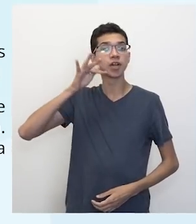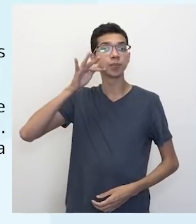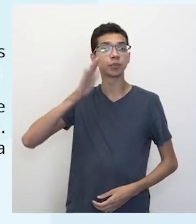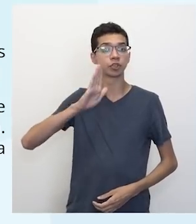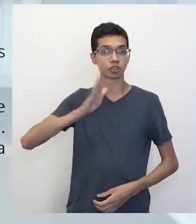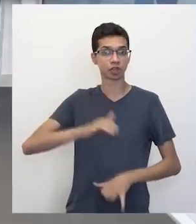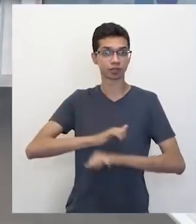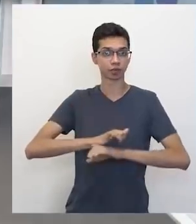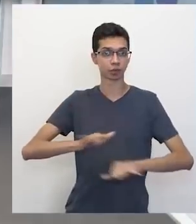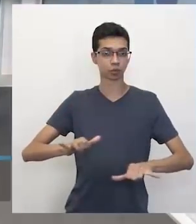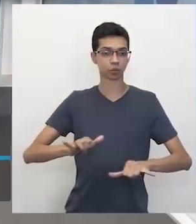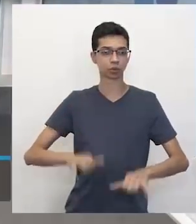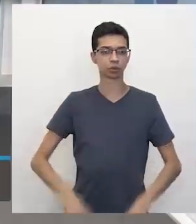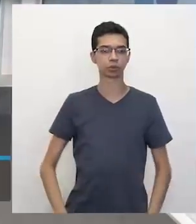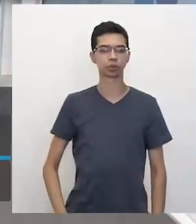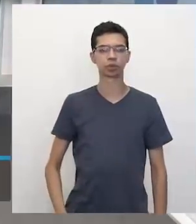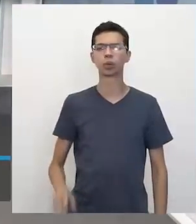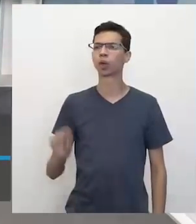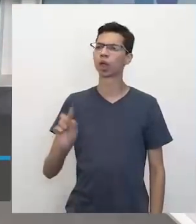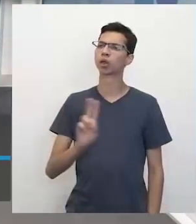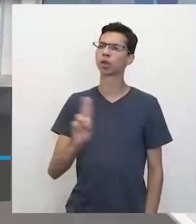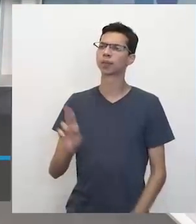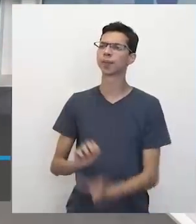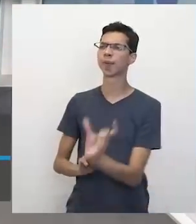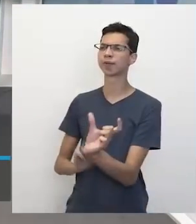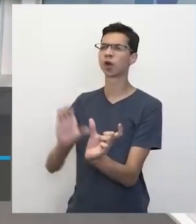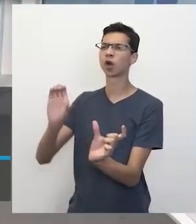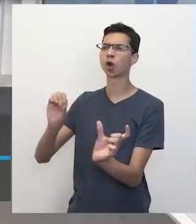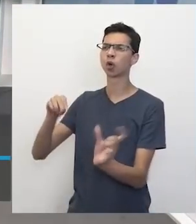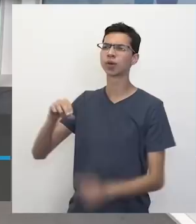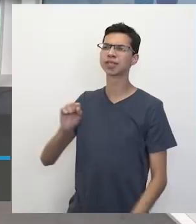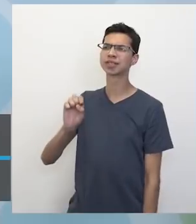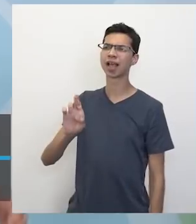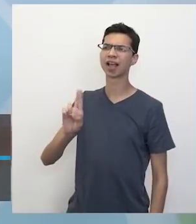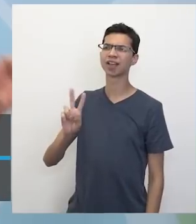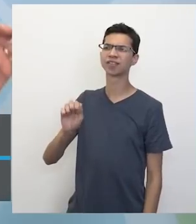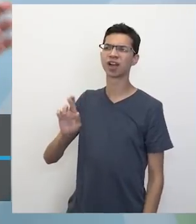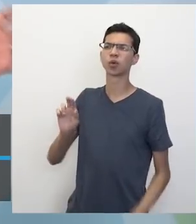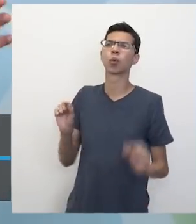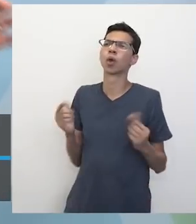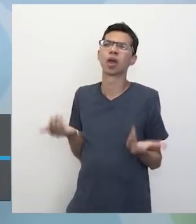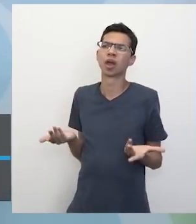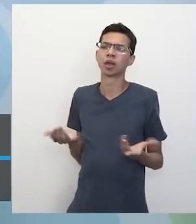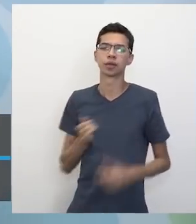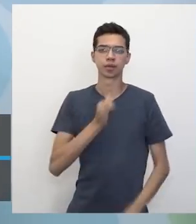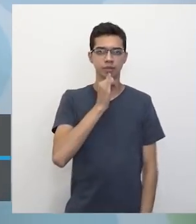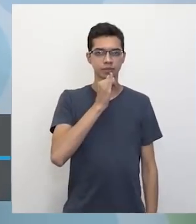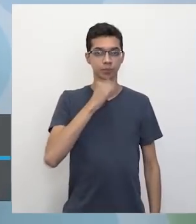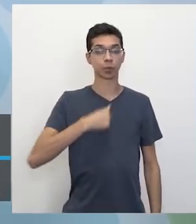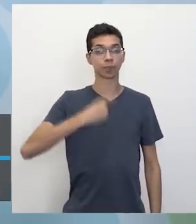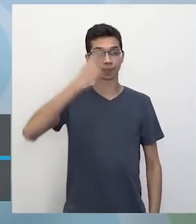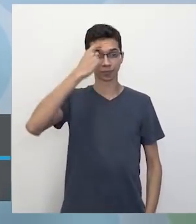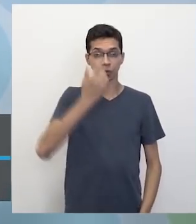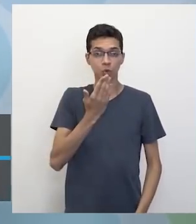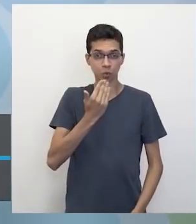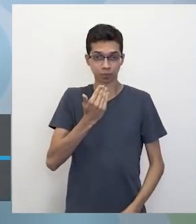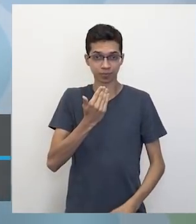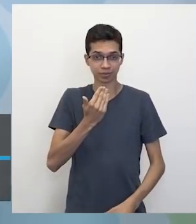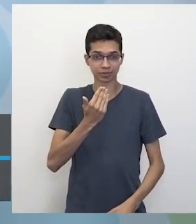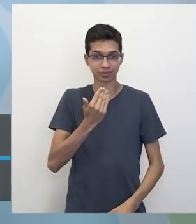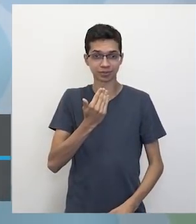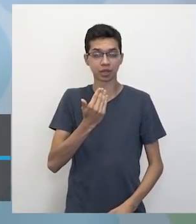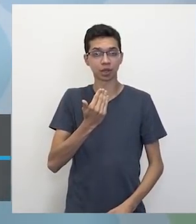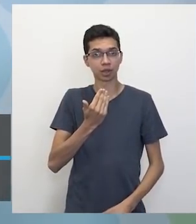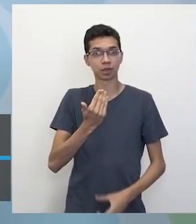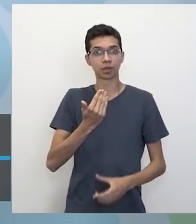Já que você falou Olha, quando eu penso no alimento, né, eu penso que o alimento, a condição que ele estava inicialmente é a